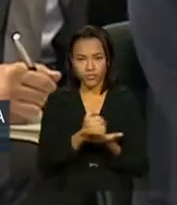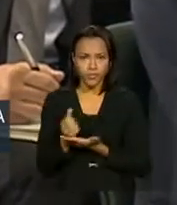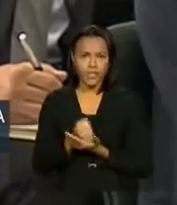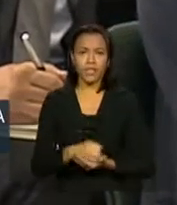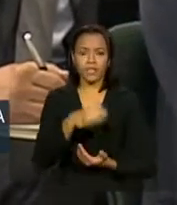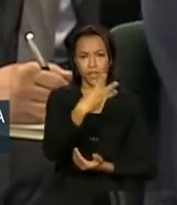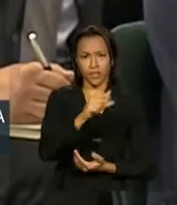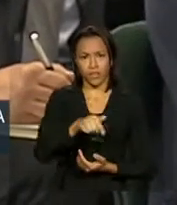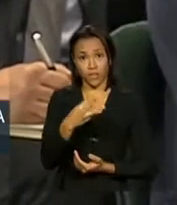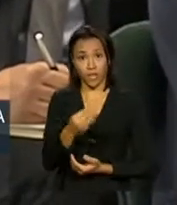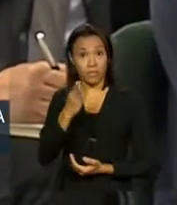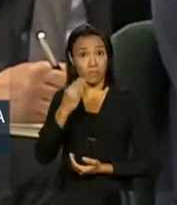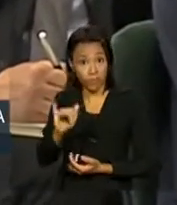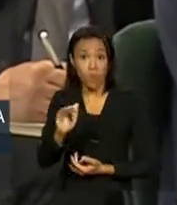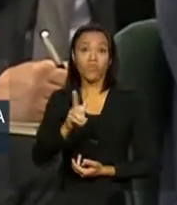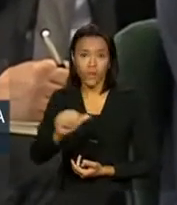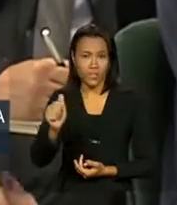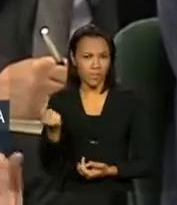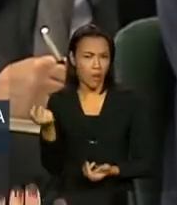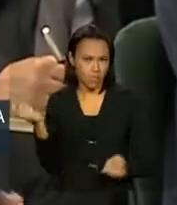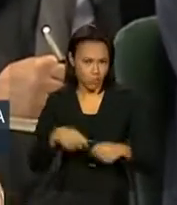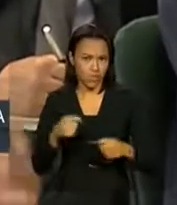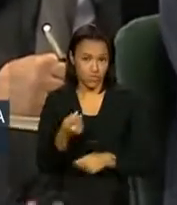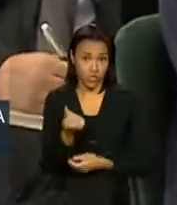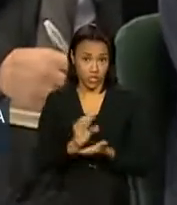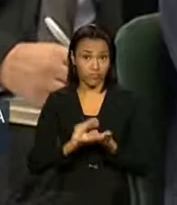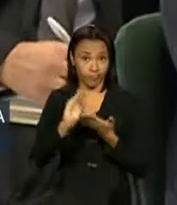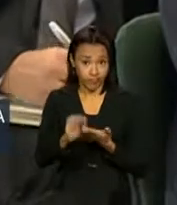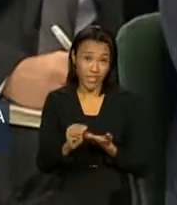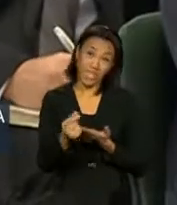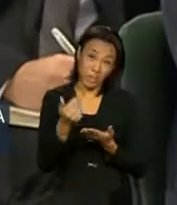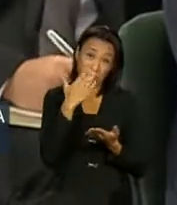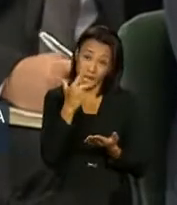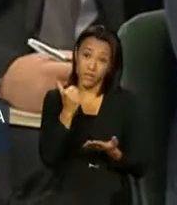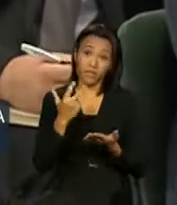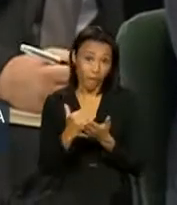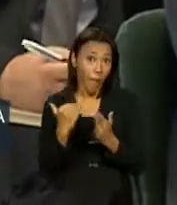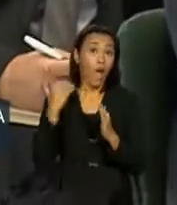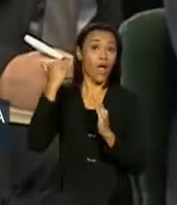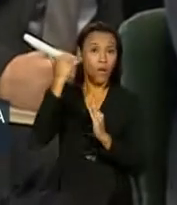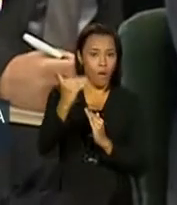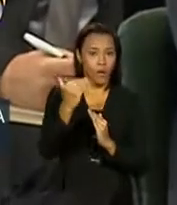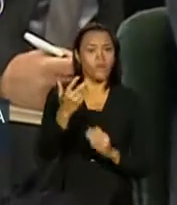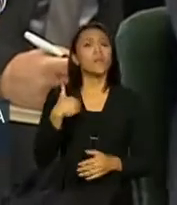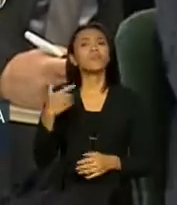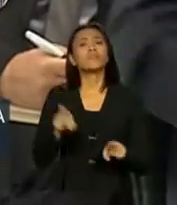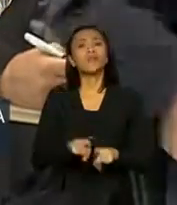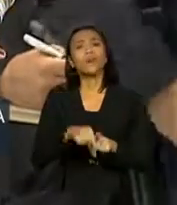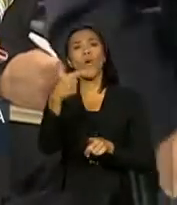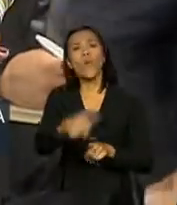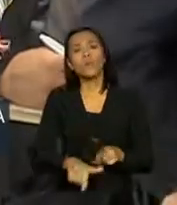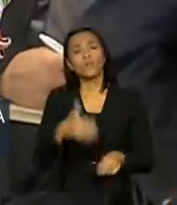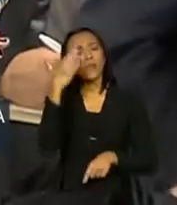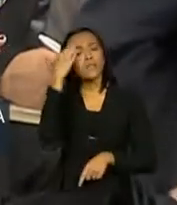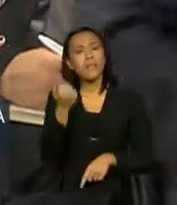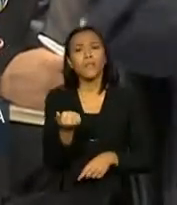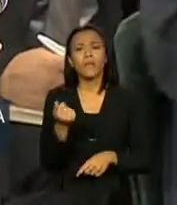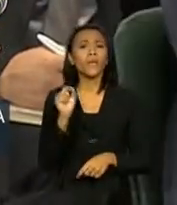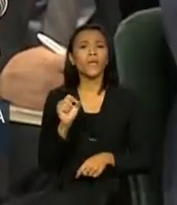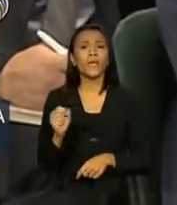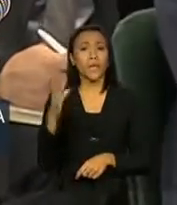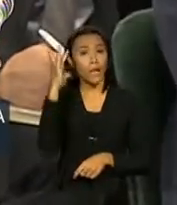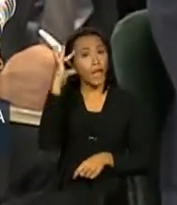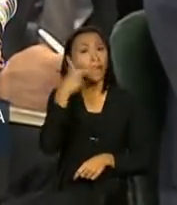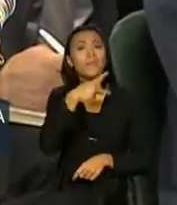3,3 bilhões vão ser suficientes, porque a conta que a gente tem é que eles são bem maiores. Além disso, eu queria saber também o que a presidente